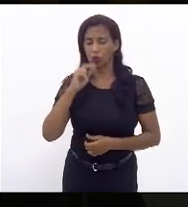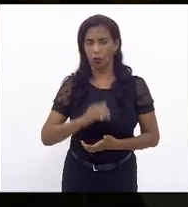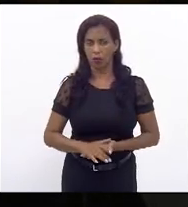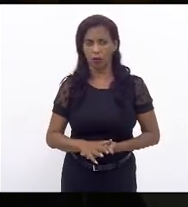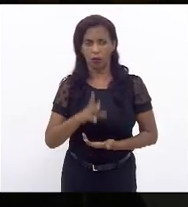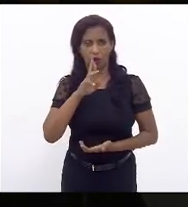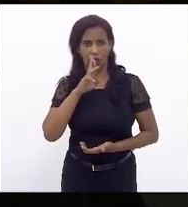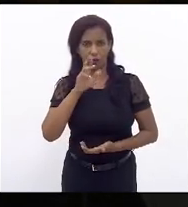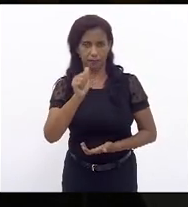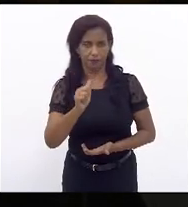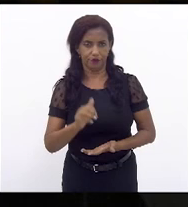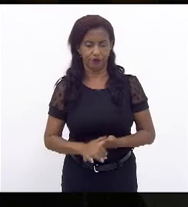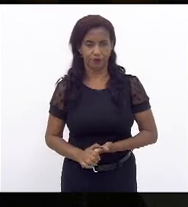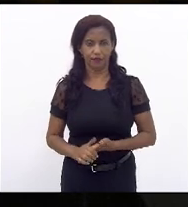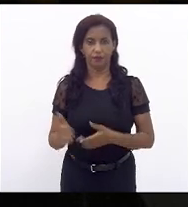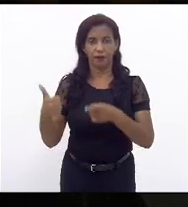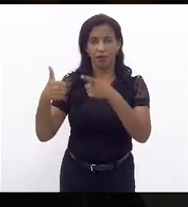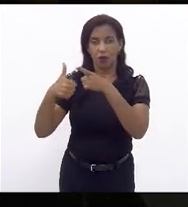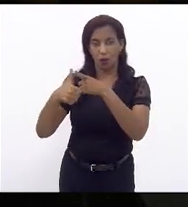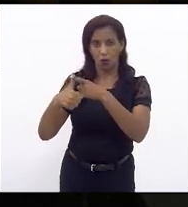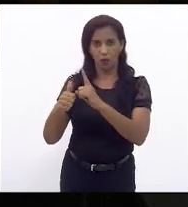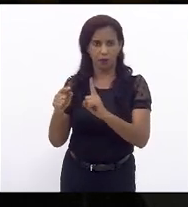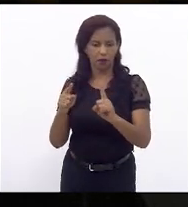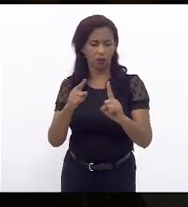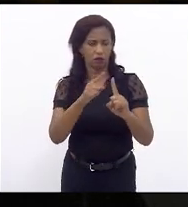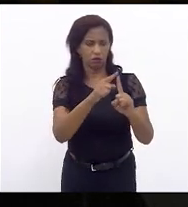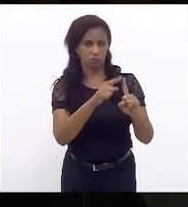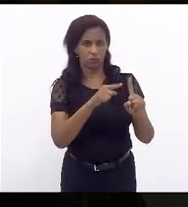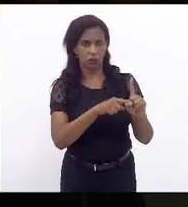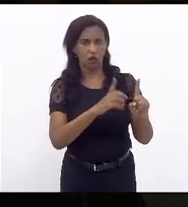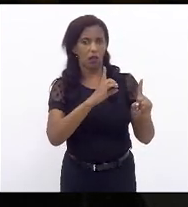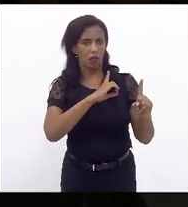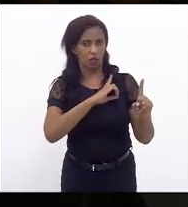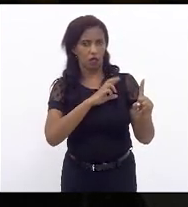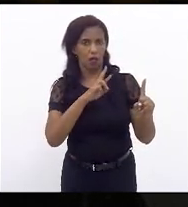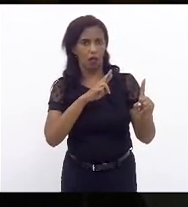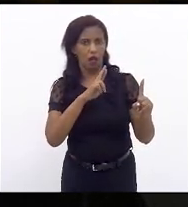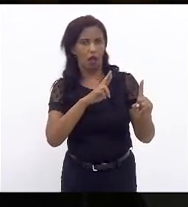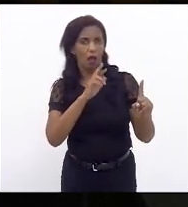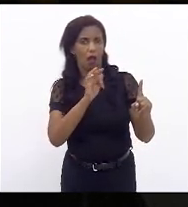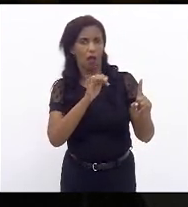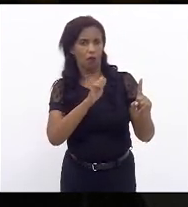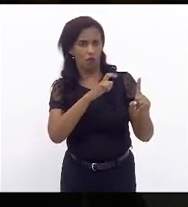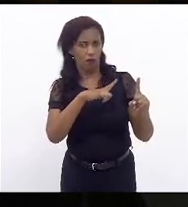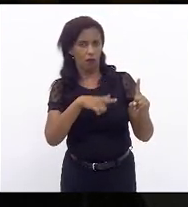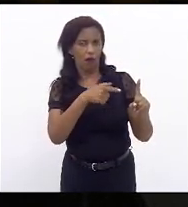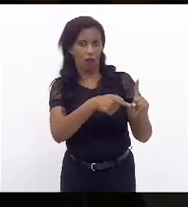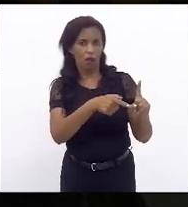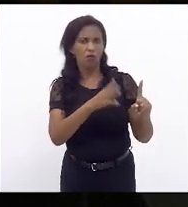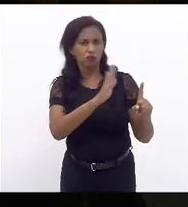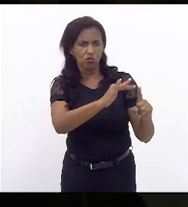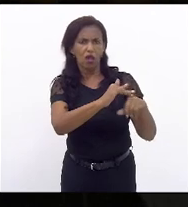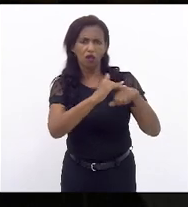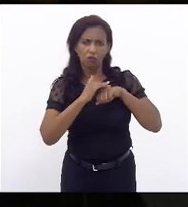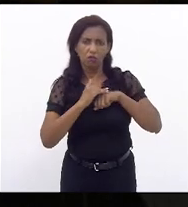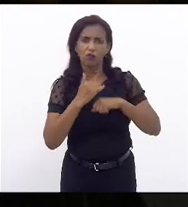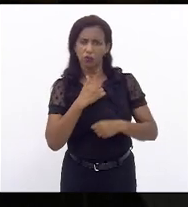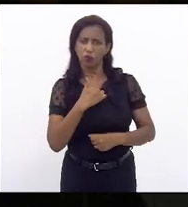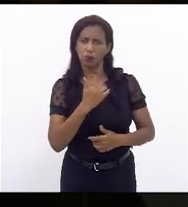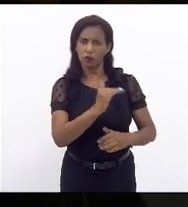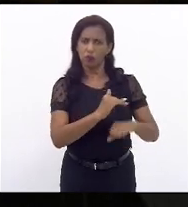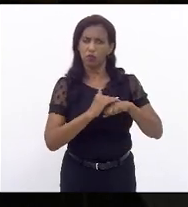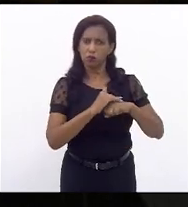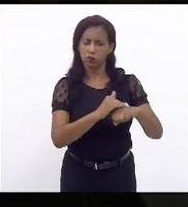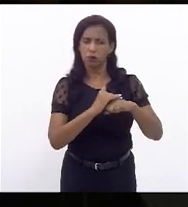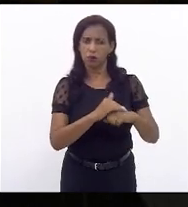Amorim, o primeiro pretendente, o delegado Rafael, até falou comigo. Se